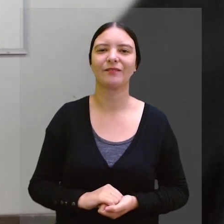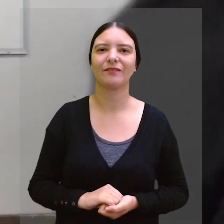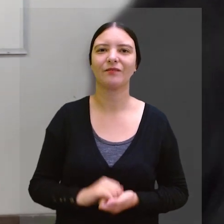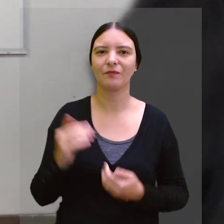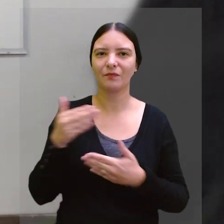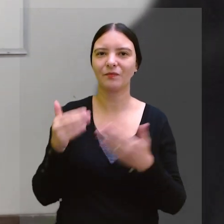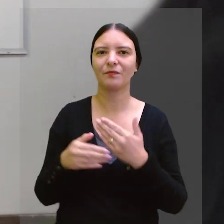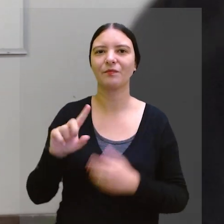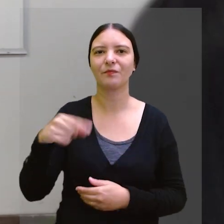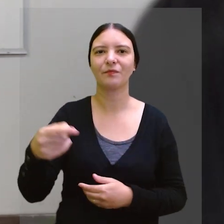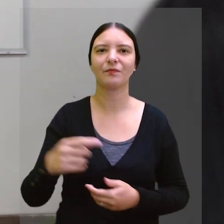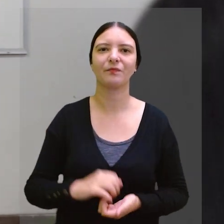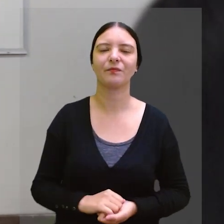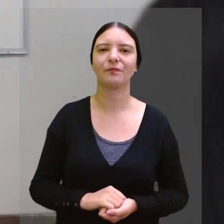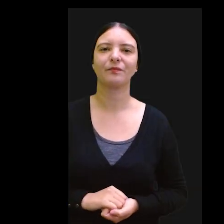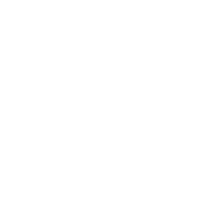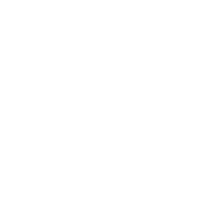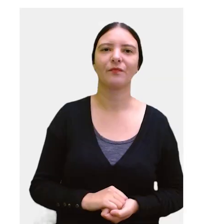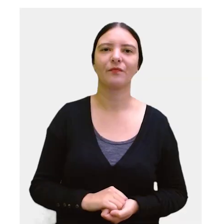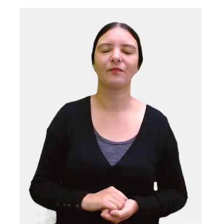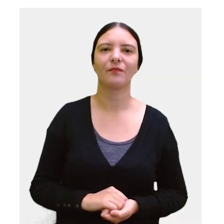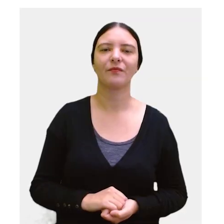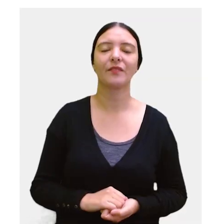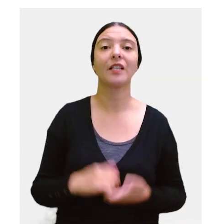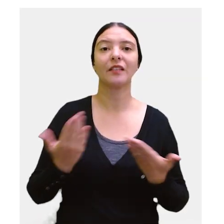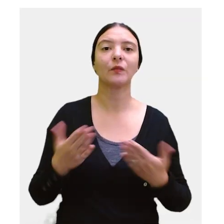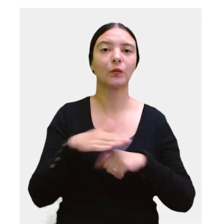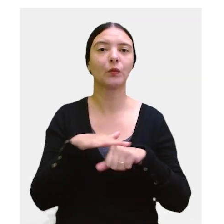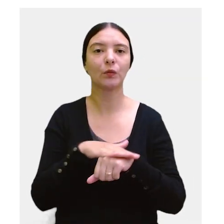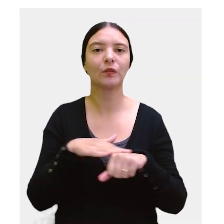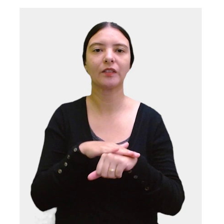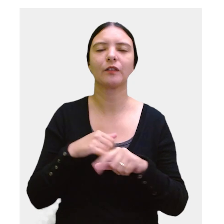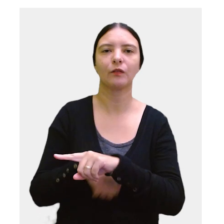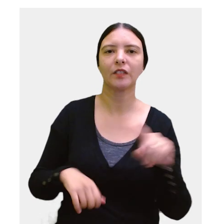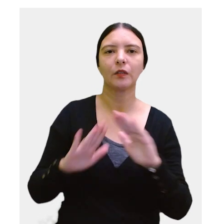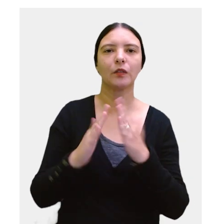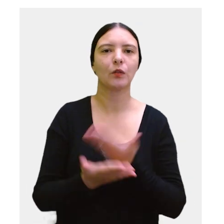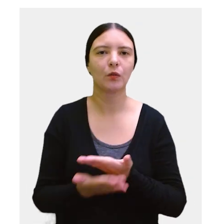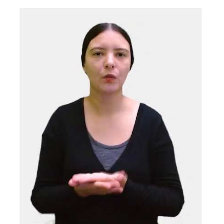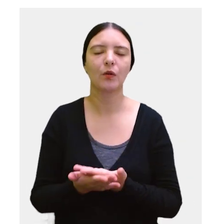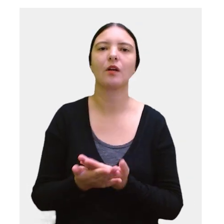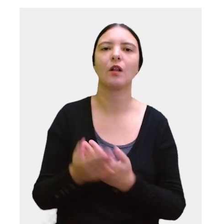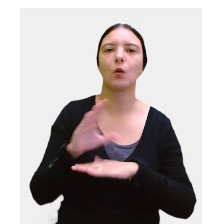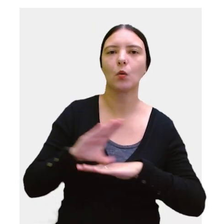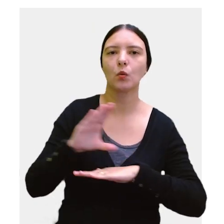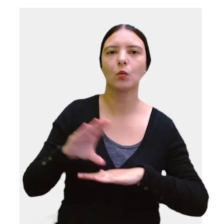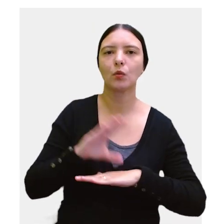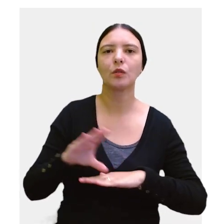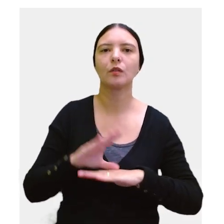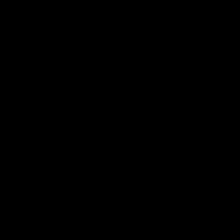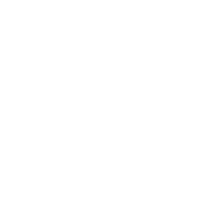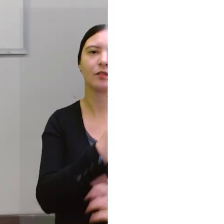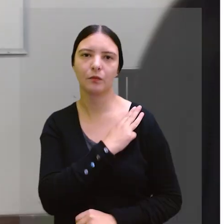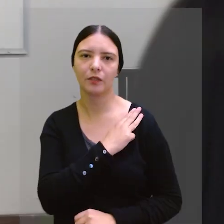Pode passar, por favor. Então, a gente conversei aqui um pouquinho. Vocês estão numa escola que vocês têm um curso de ensino